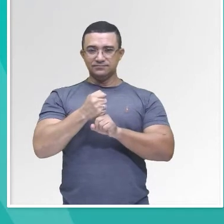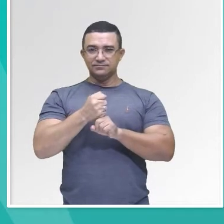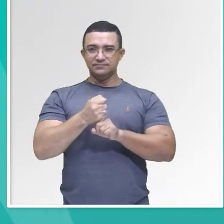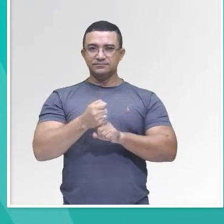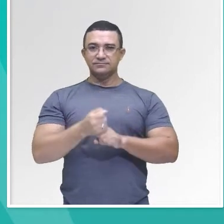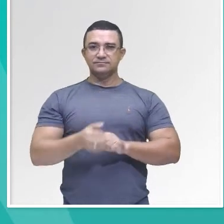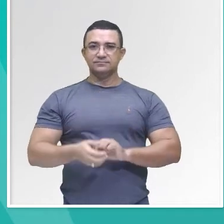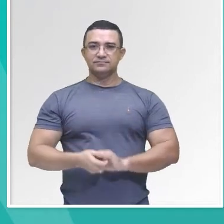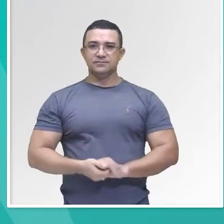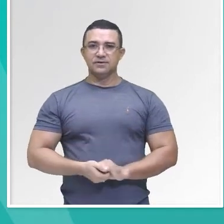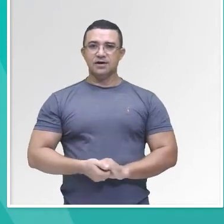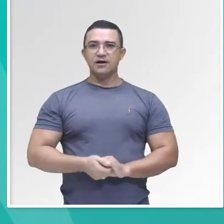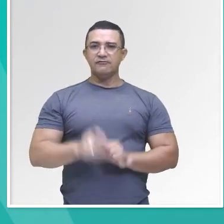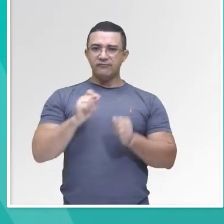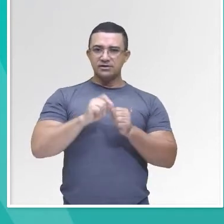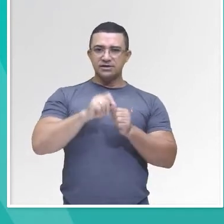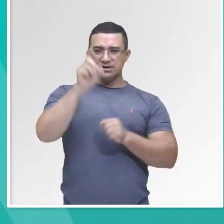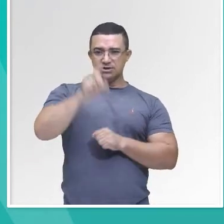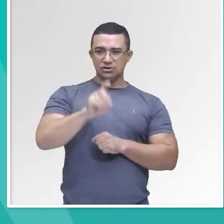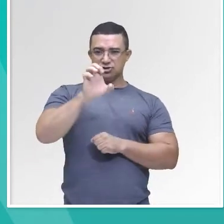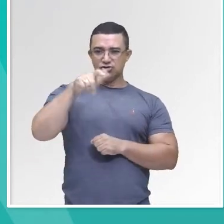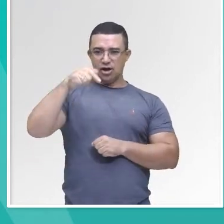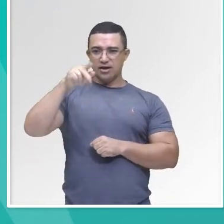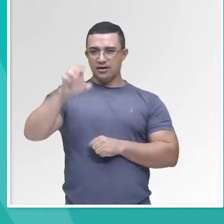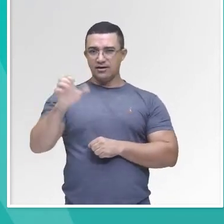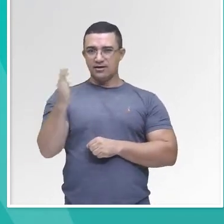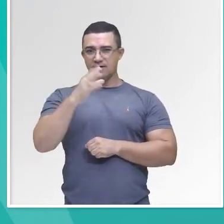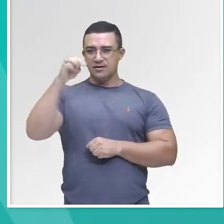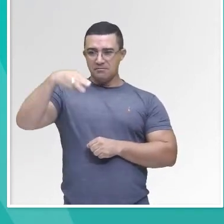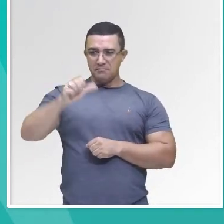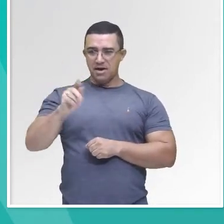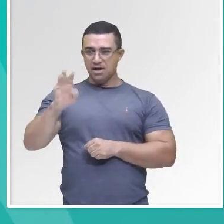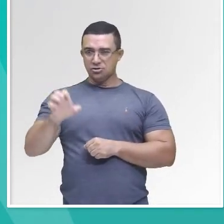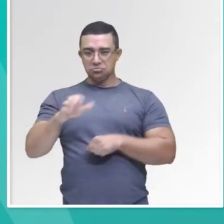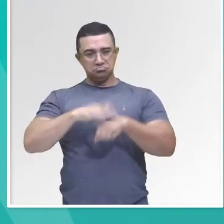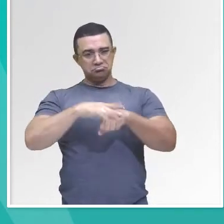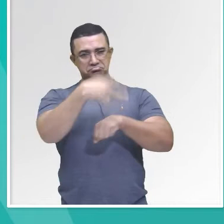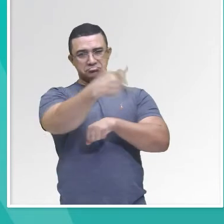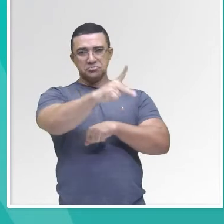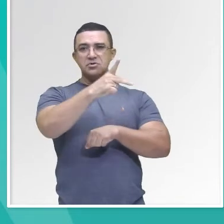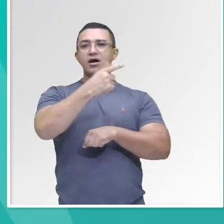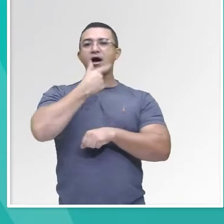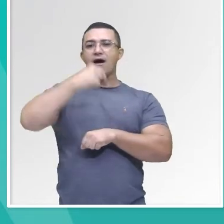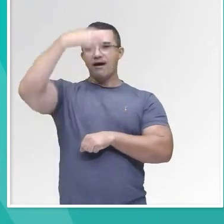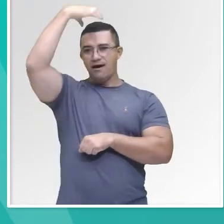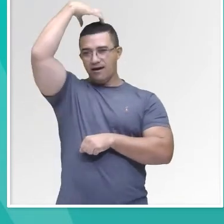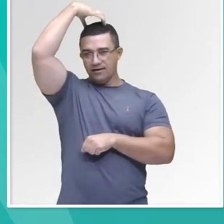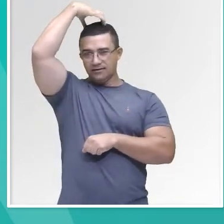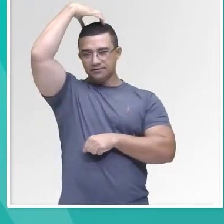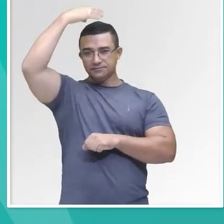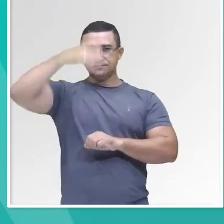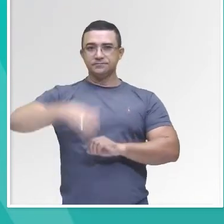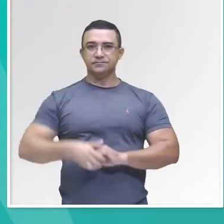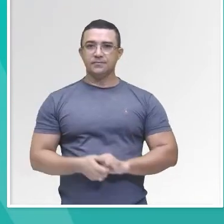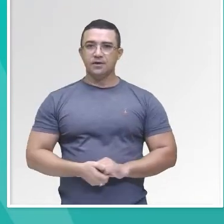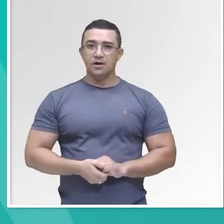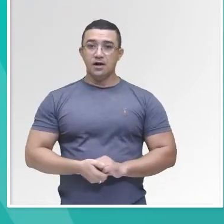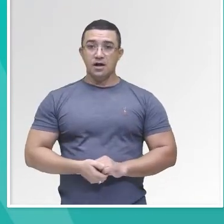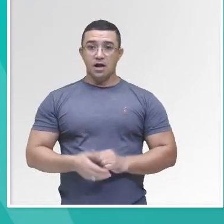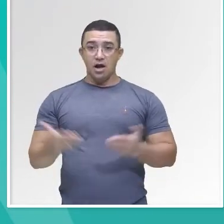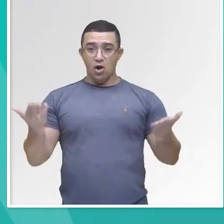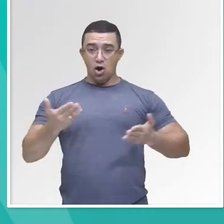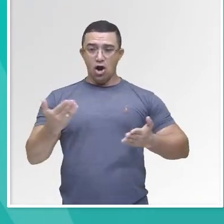o checkmate no rei, tá? E agora, para a gente lembrar melhor a respeito